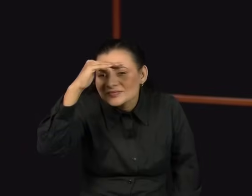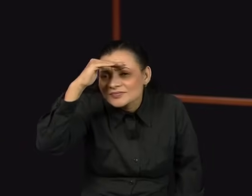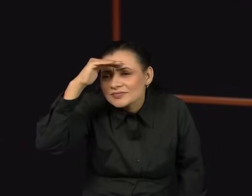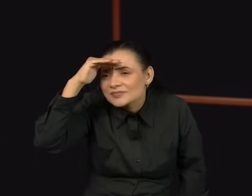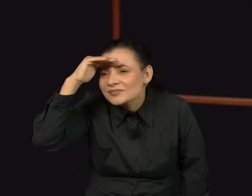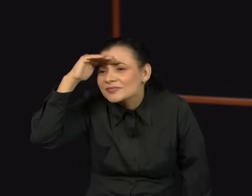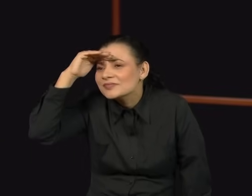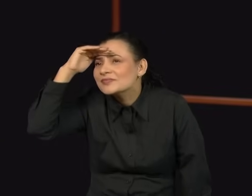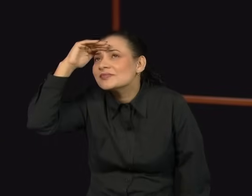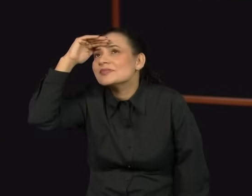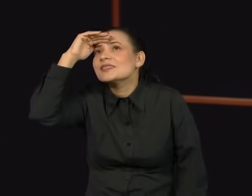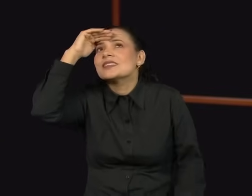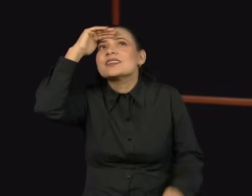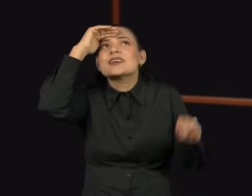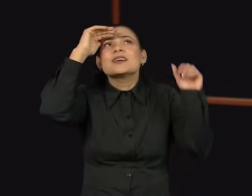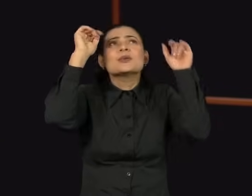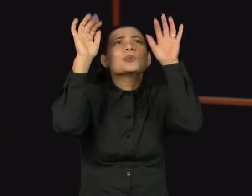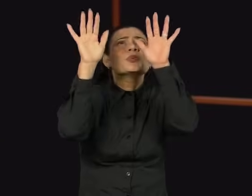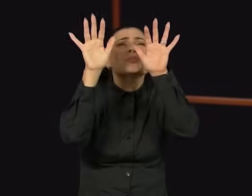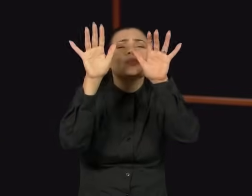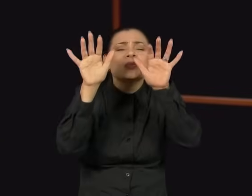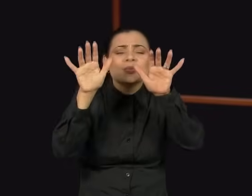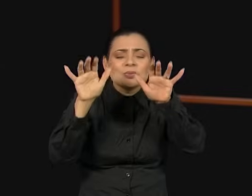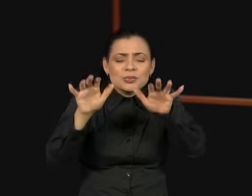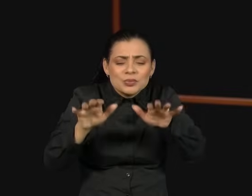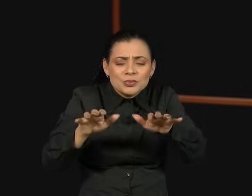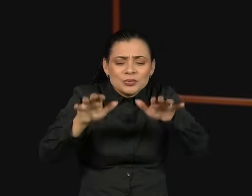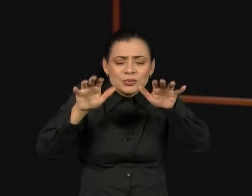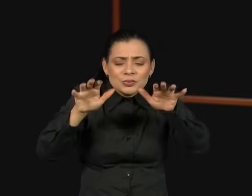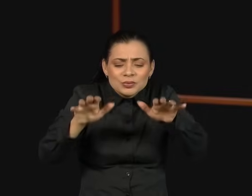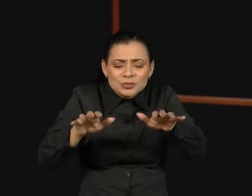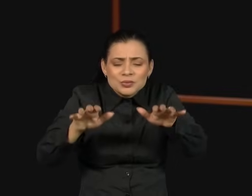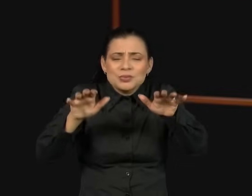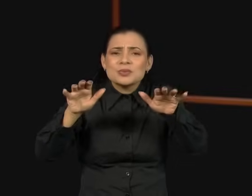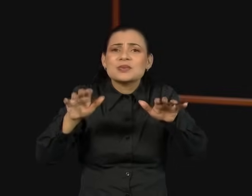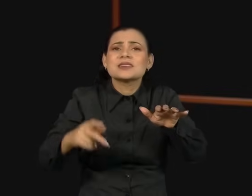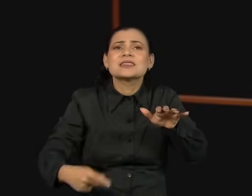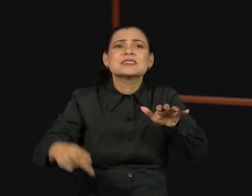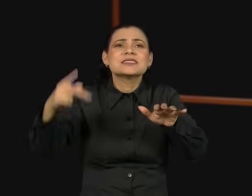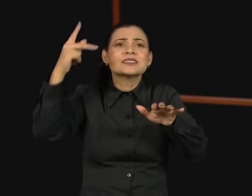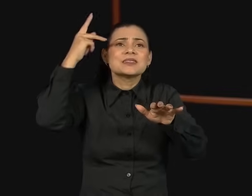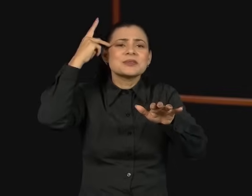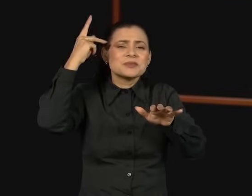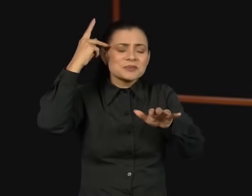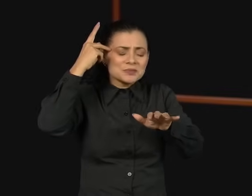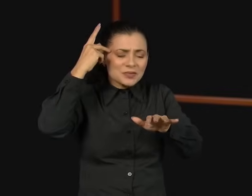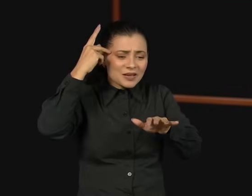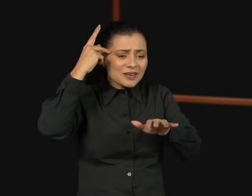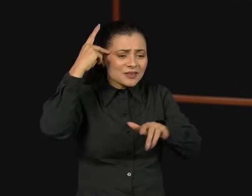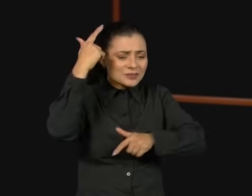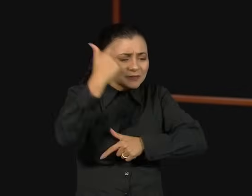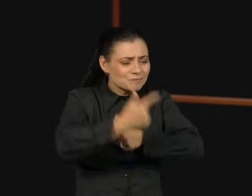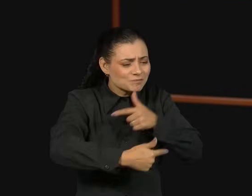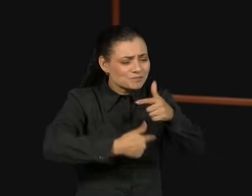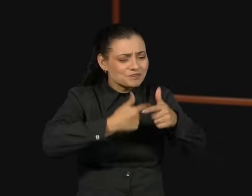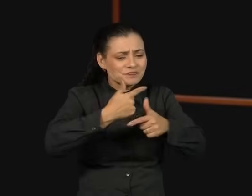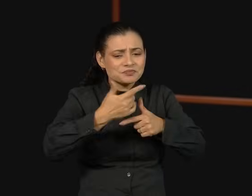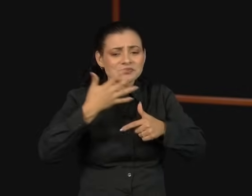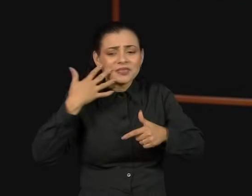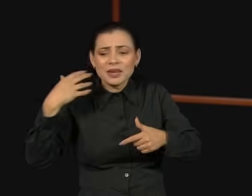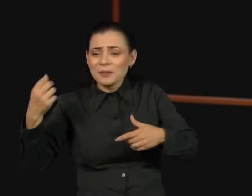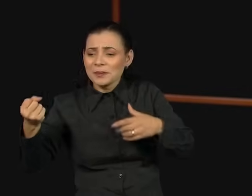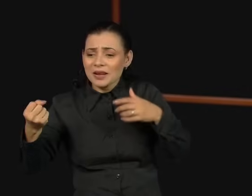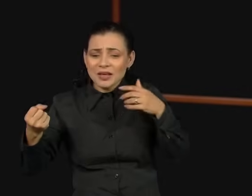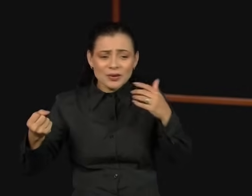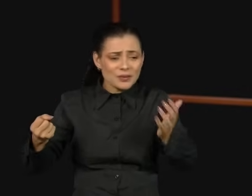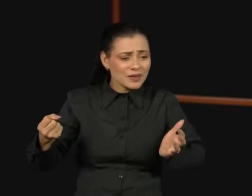Garoa do meu São Paulo, costureira de malditos. Vem um branco, vem um